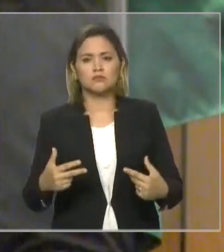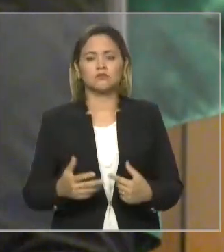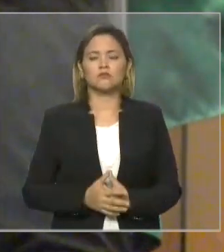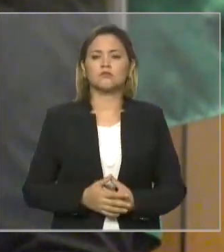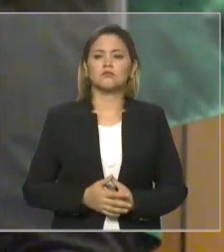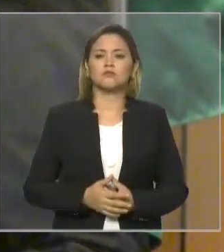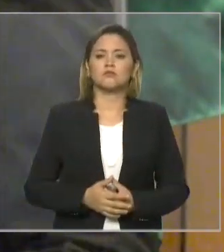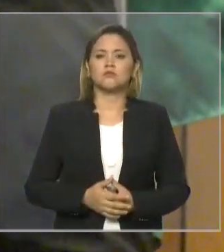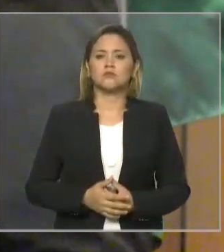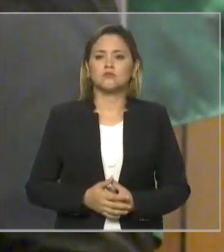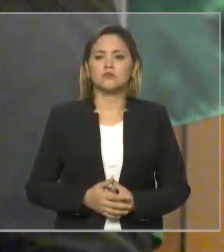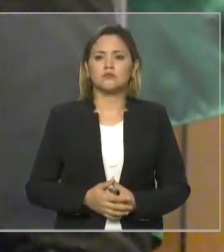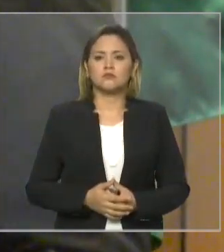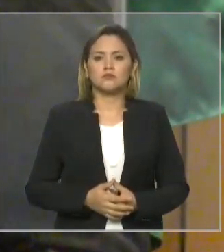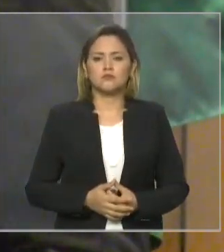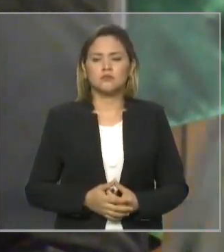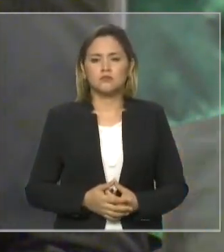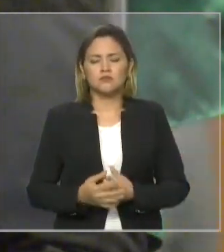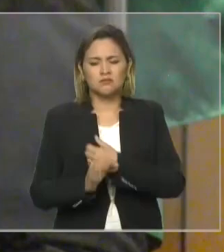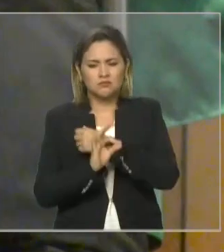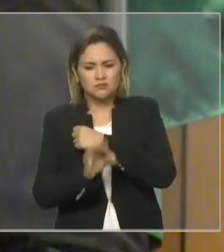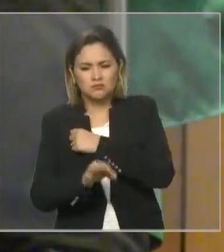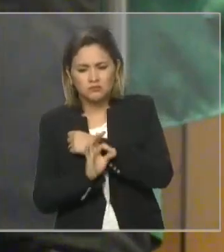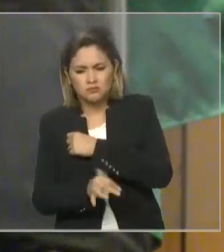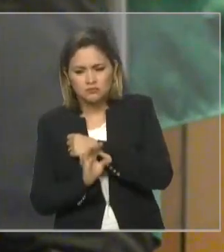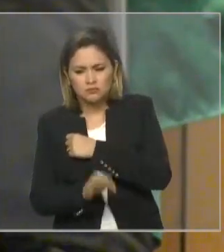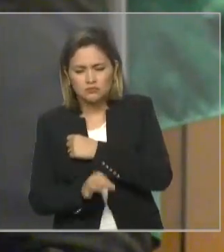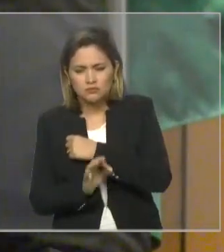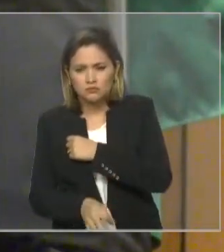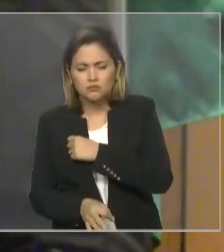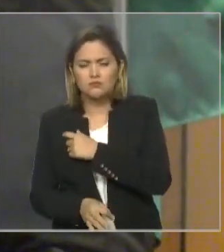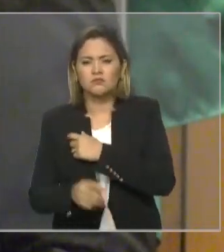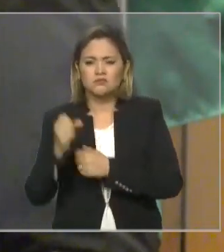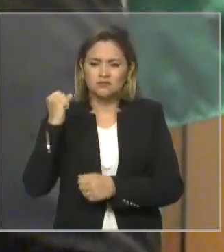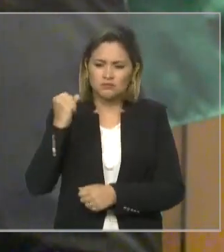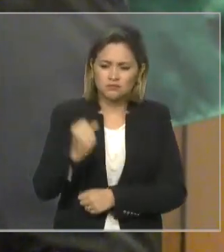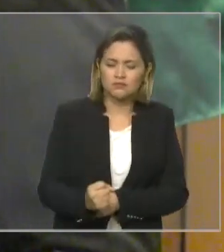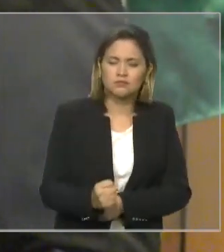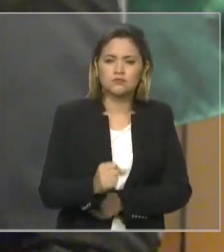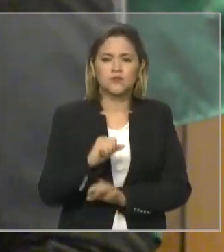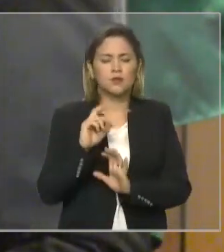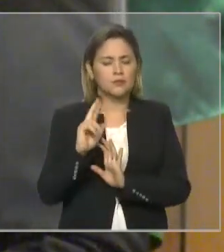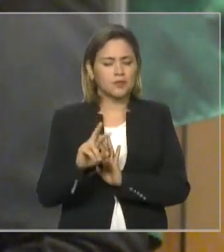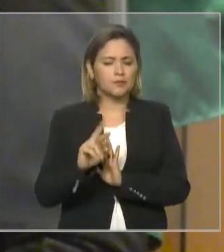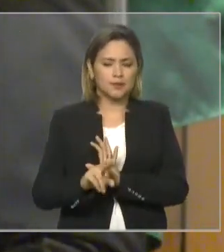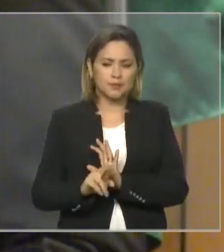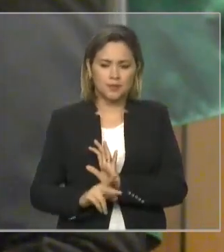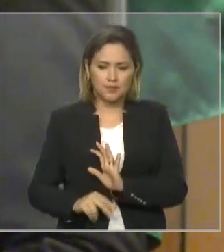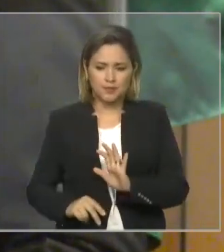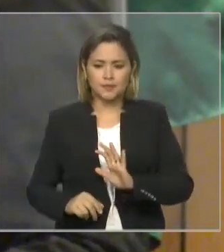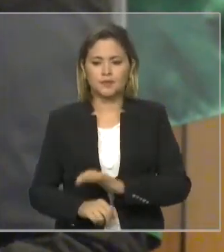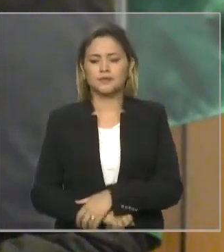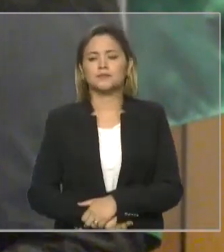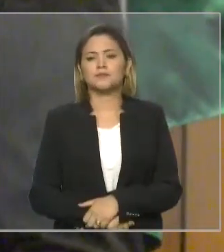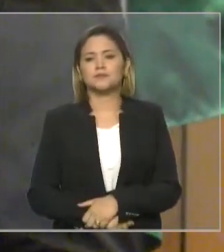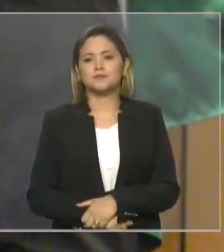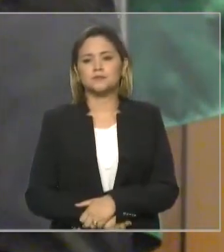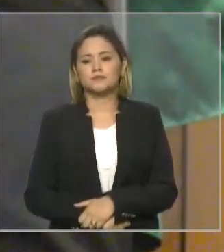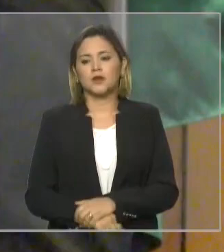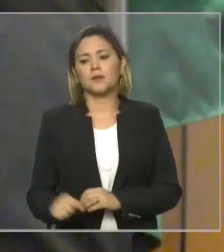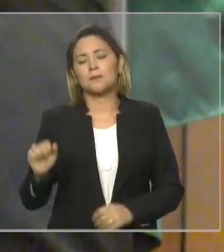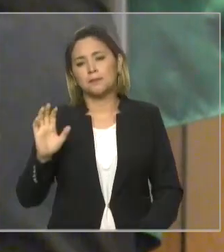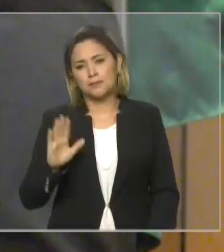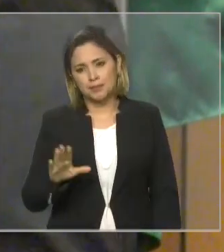tratos, tráfico, abatedouros ilegais, enfim. Uma ferramenta de baixo